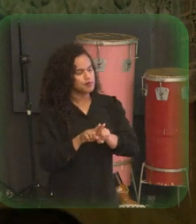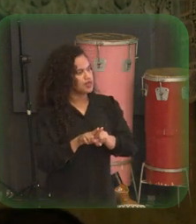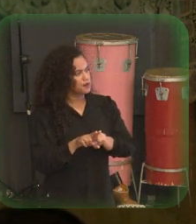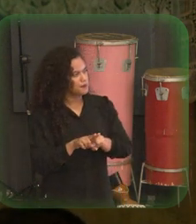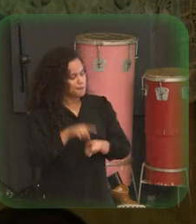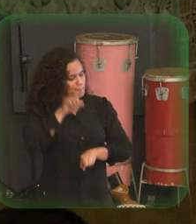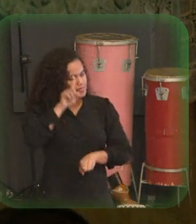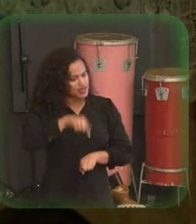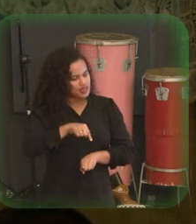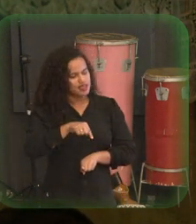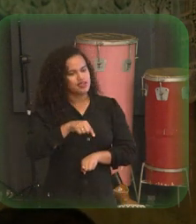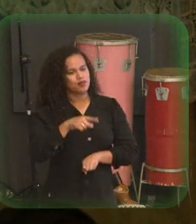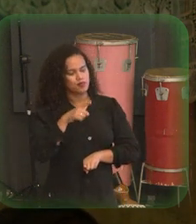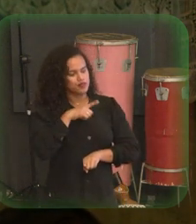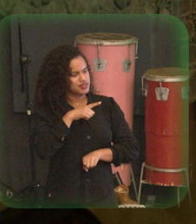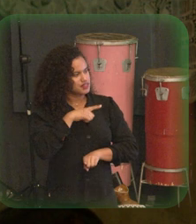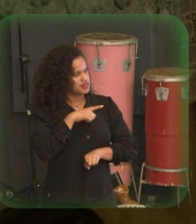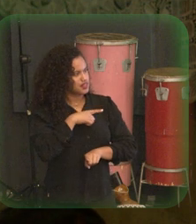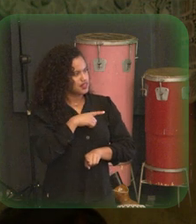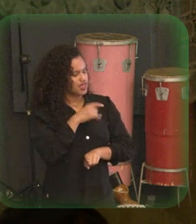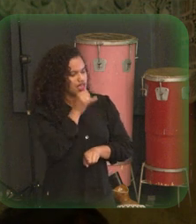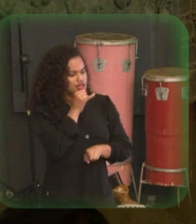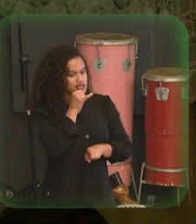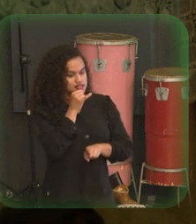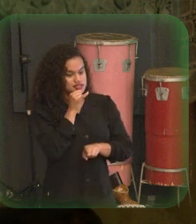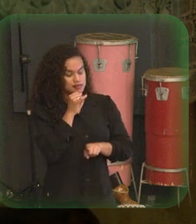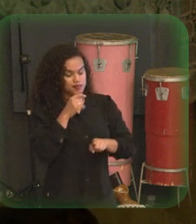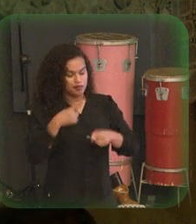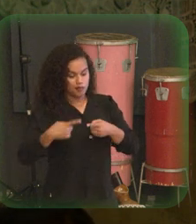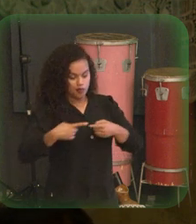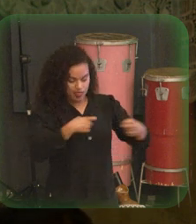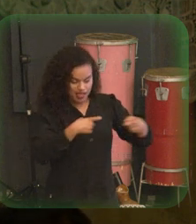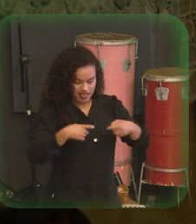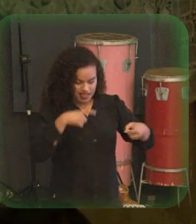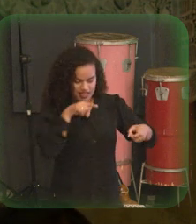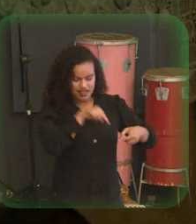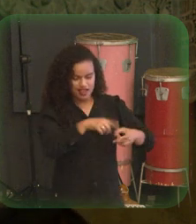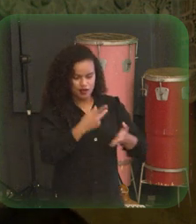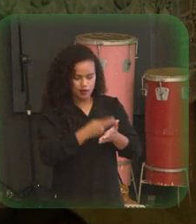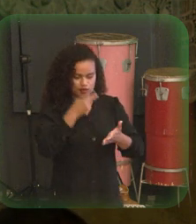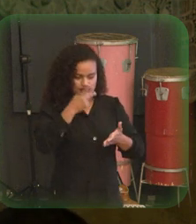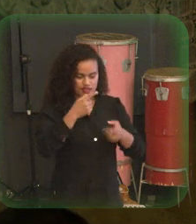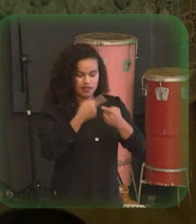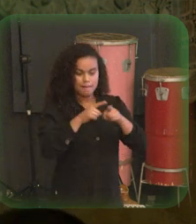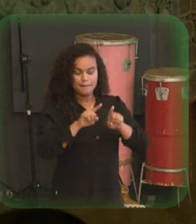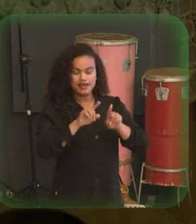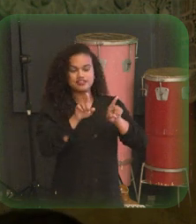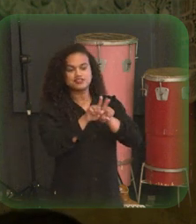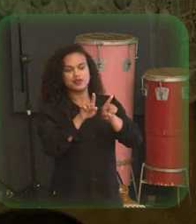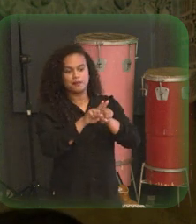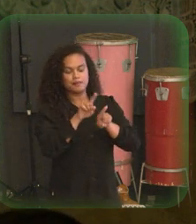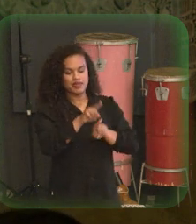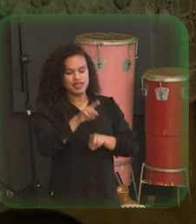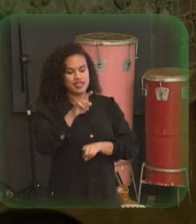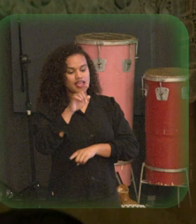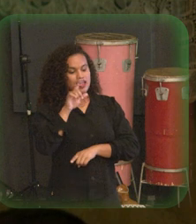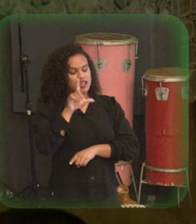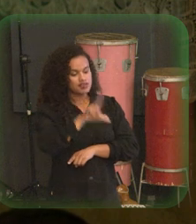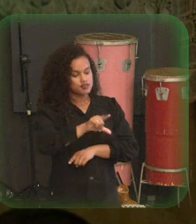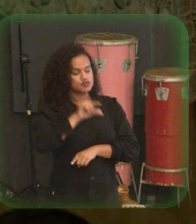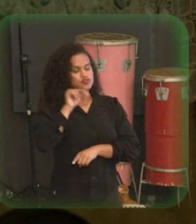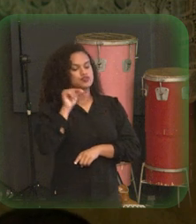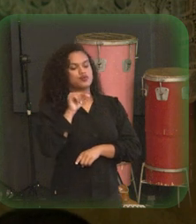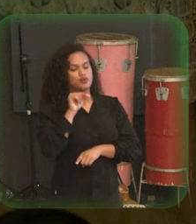Ele é aquele que cabe, obviamente, determinar quando a guerra será feita, mas é aquele também que determina quando é necessário